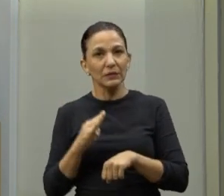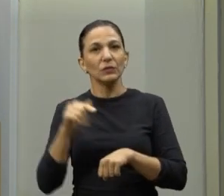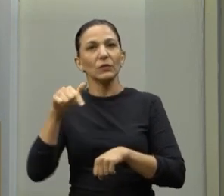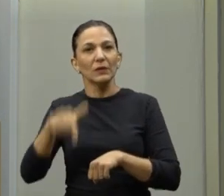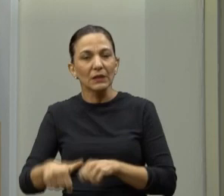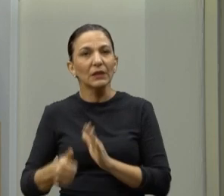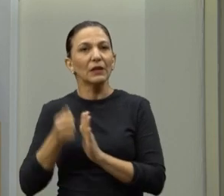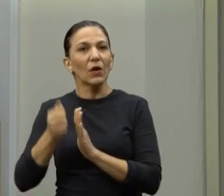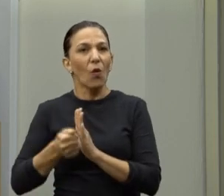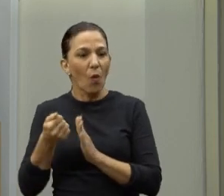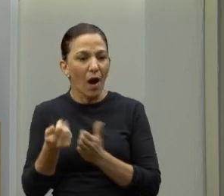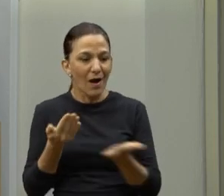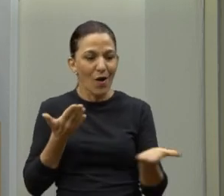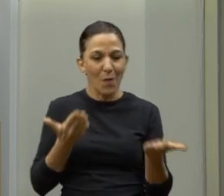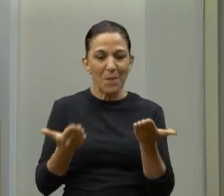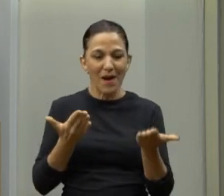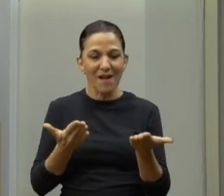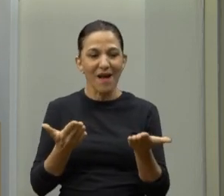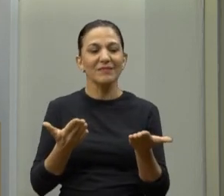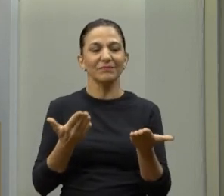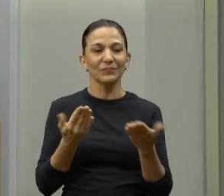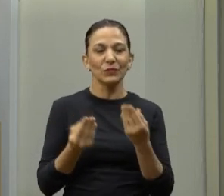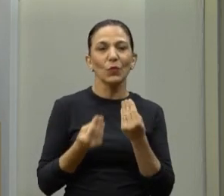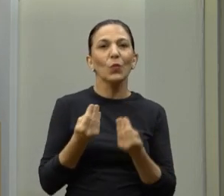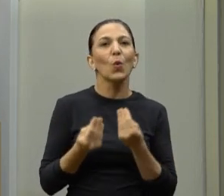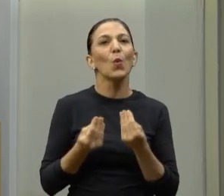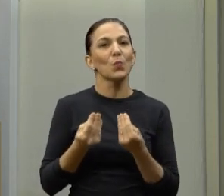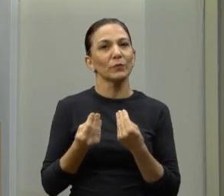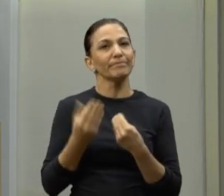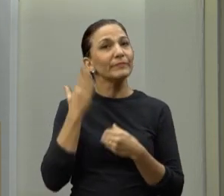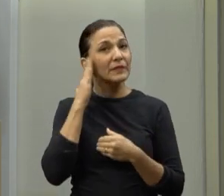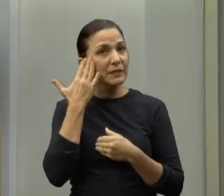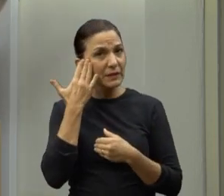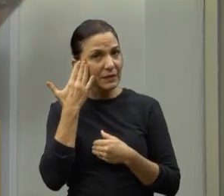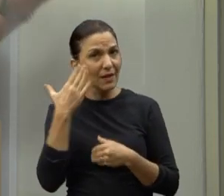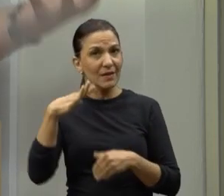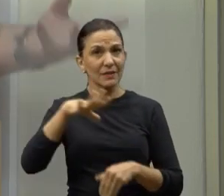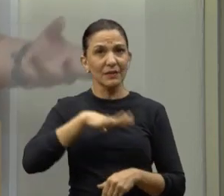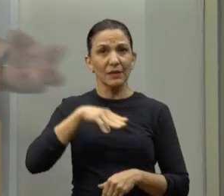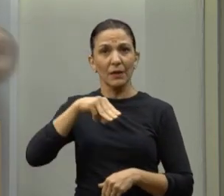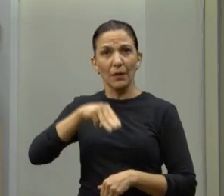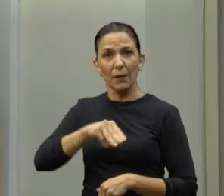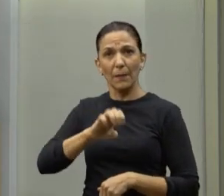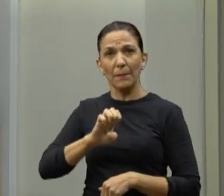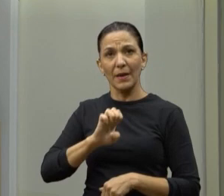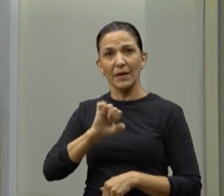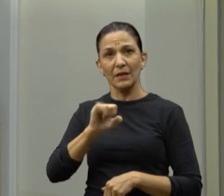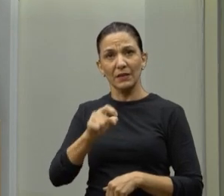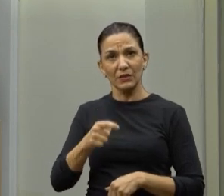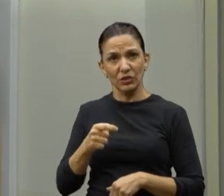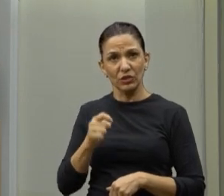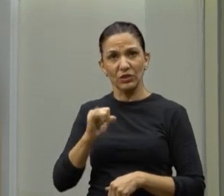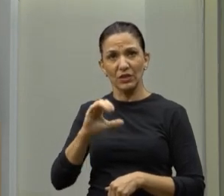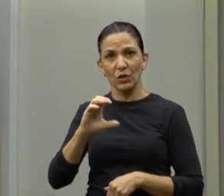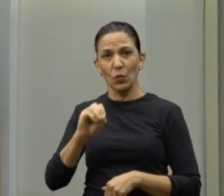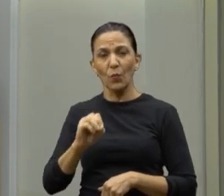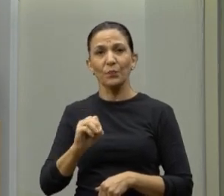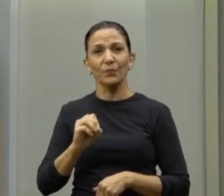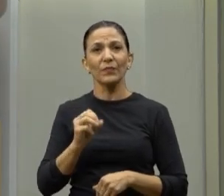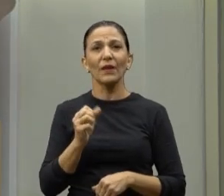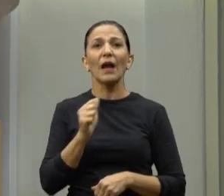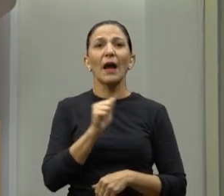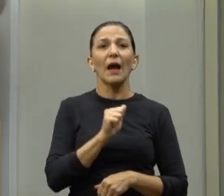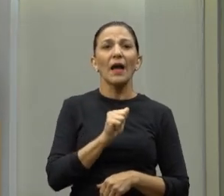Esporte público da cidade do México para a gente poder entender esse dinamismo lá como funciona a questão dos aplicativos dos táxis